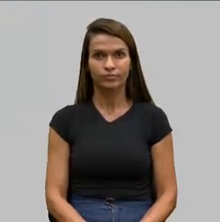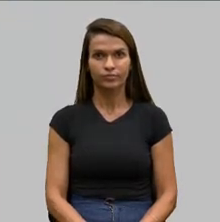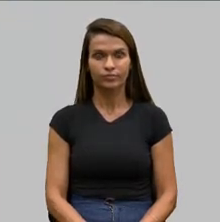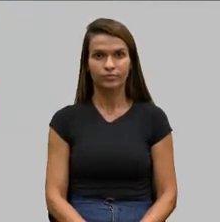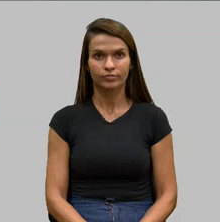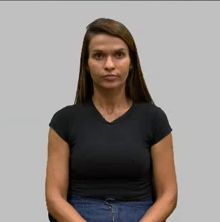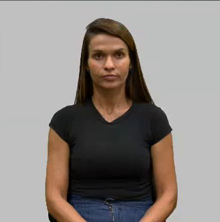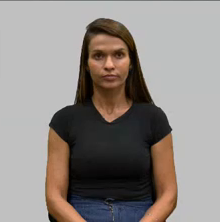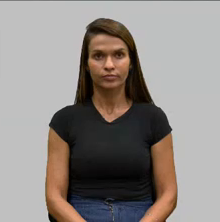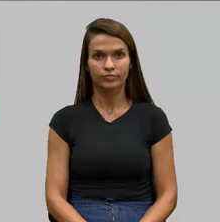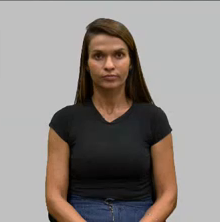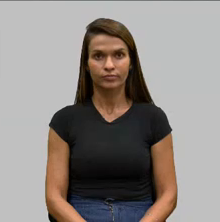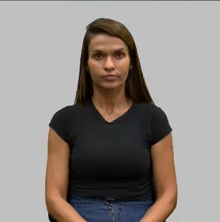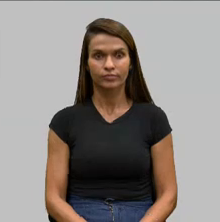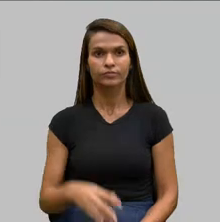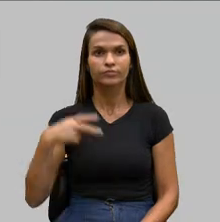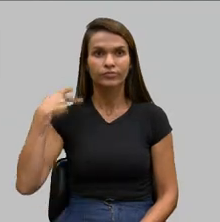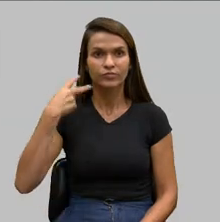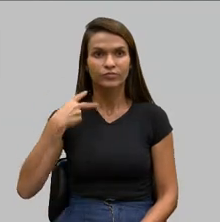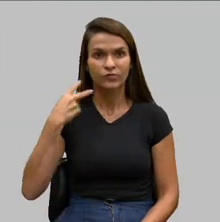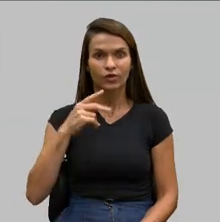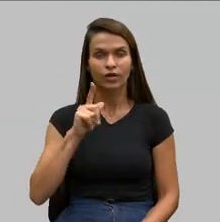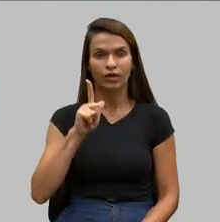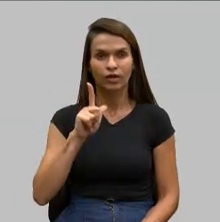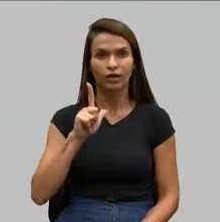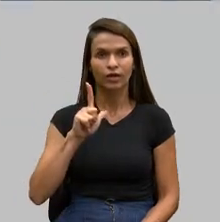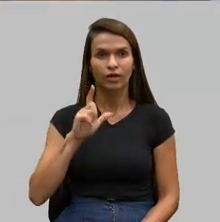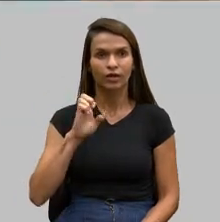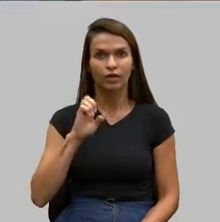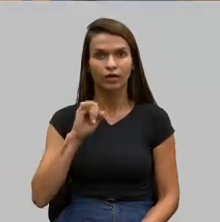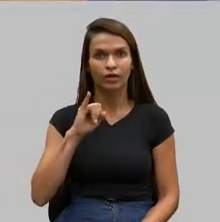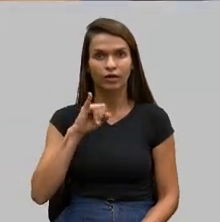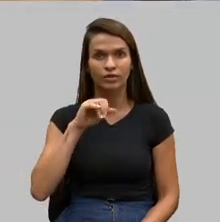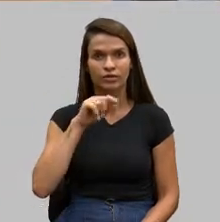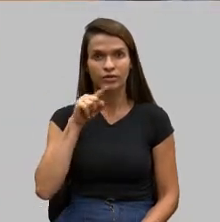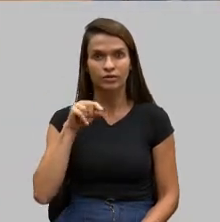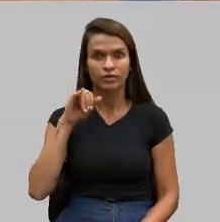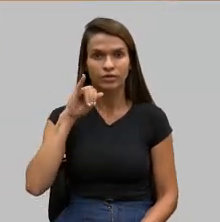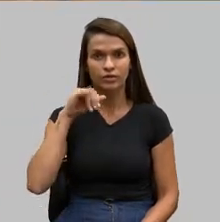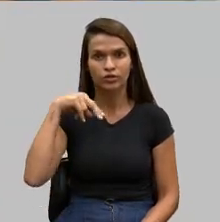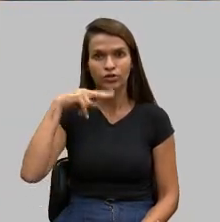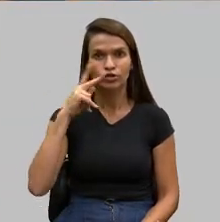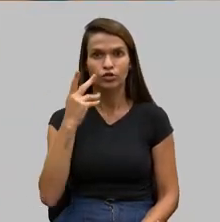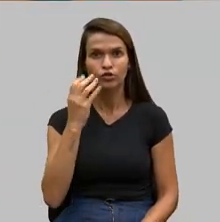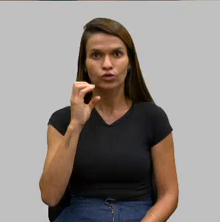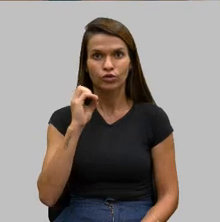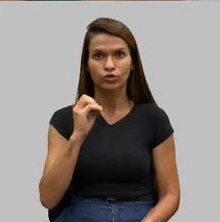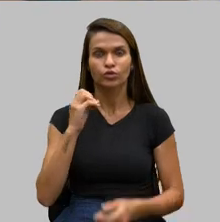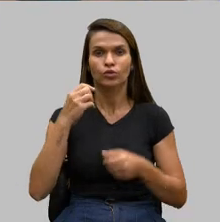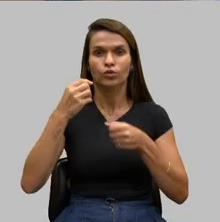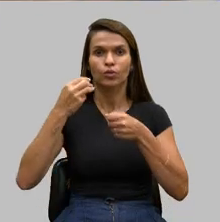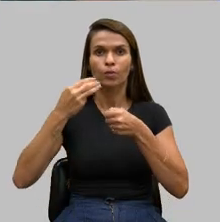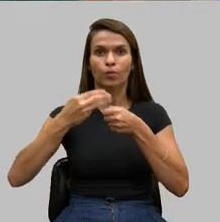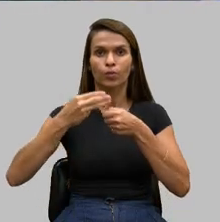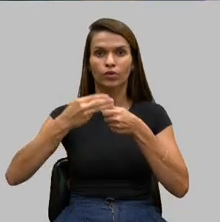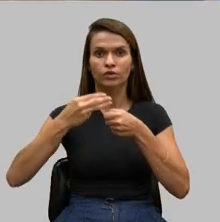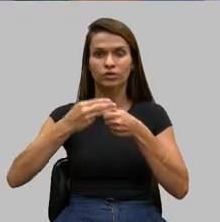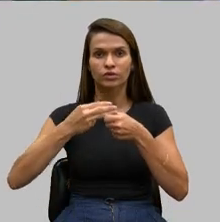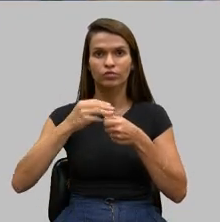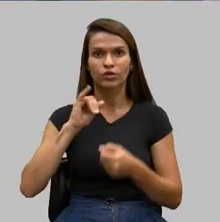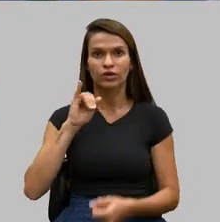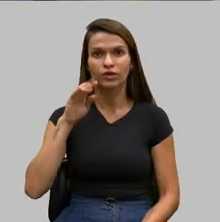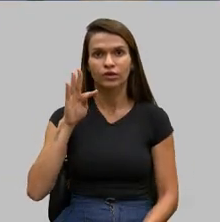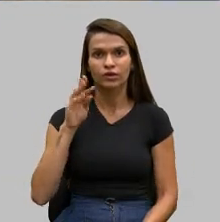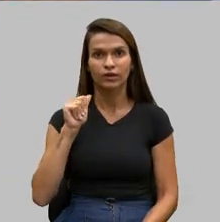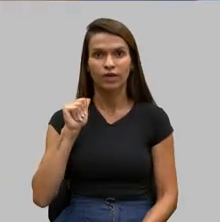pai vereador gleisinho do município de Taú gleisinho